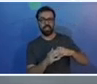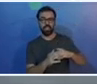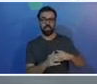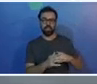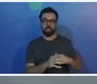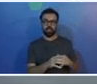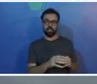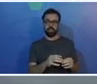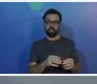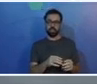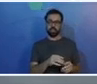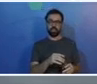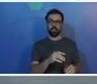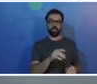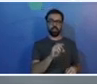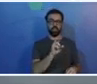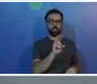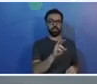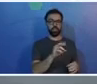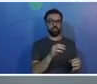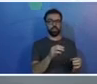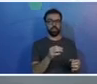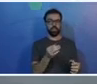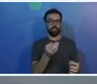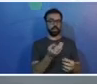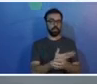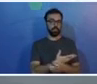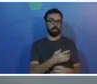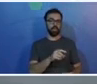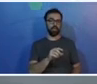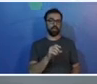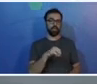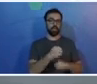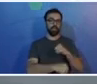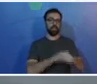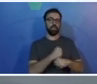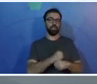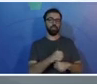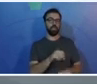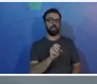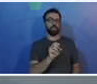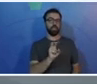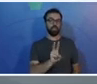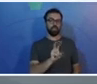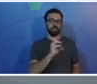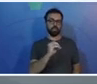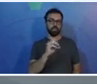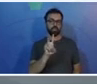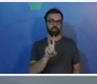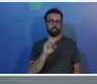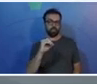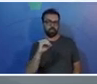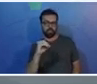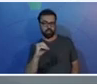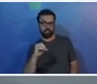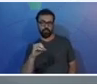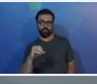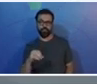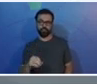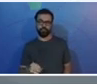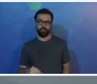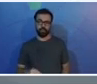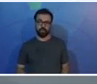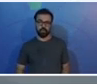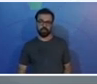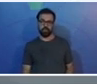de 2020. Começou em 2017 e vai até final, dia 31 de dezembro de 2020. Ainda é